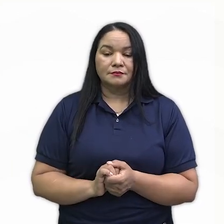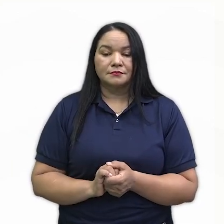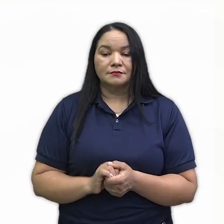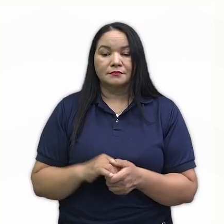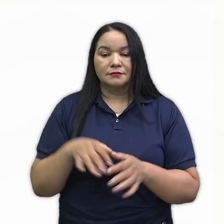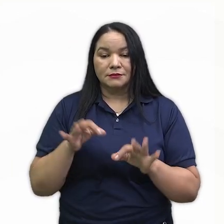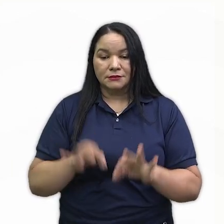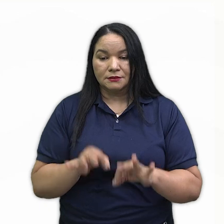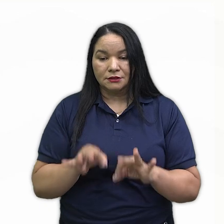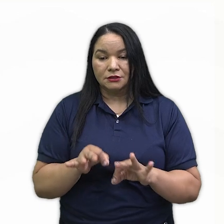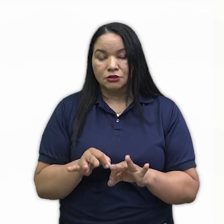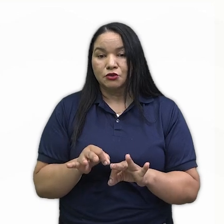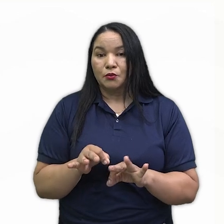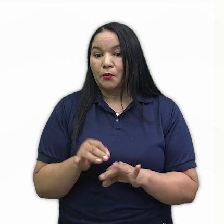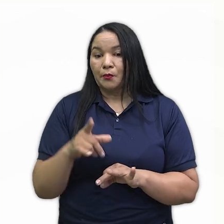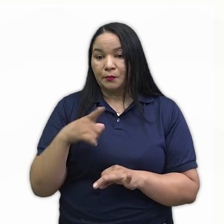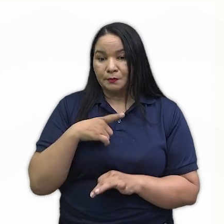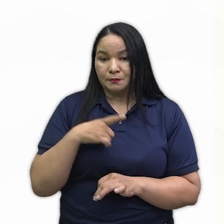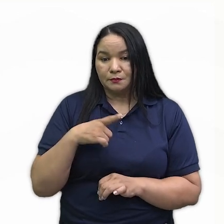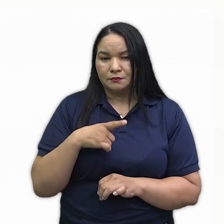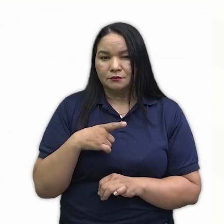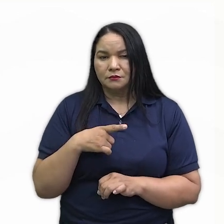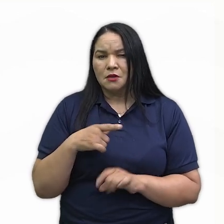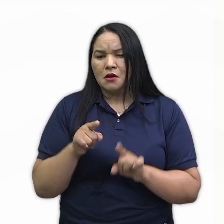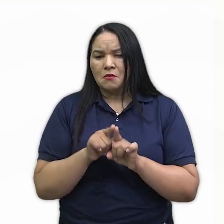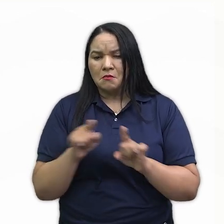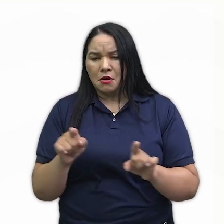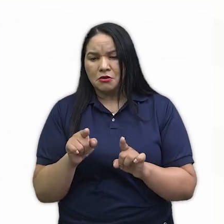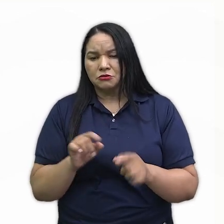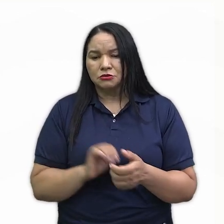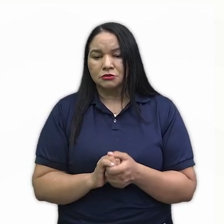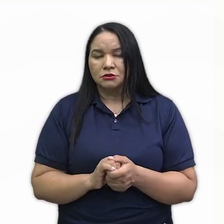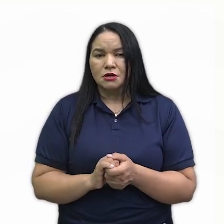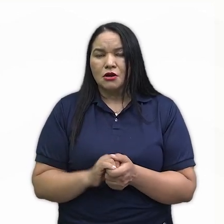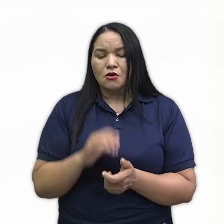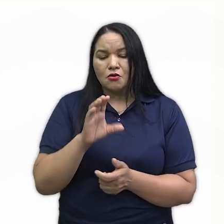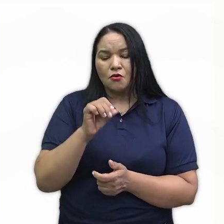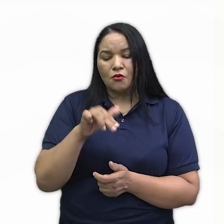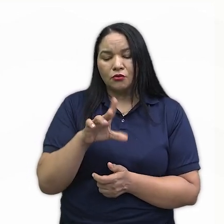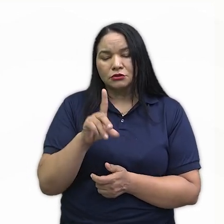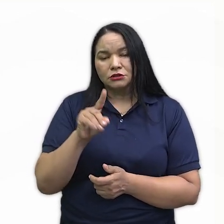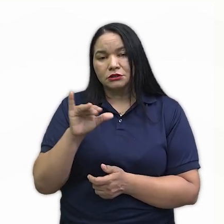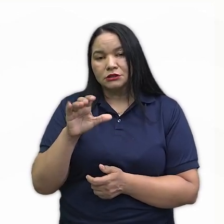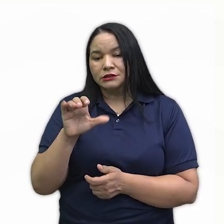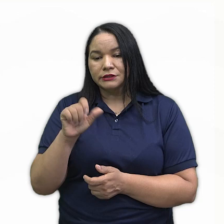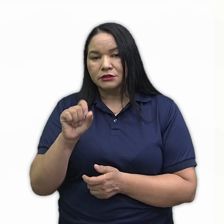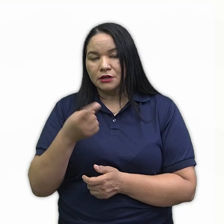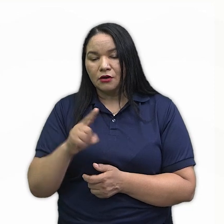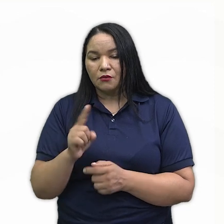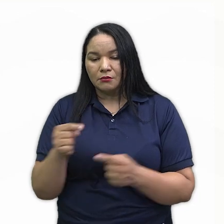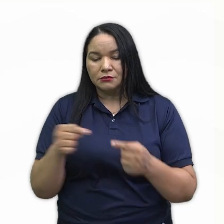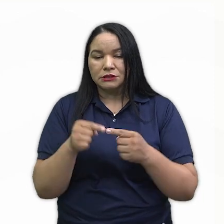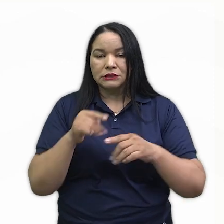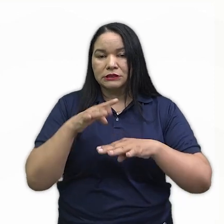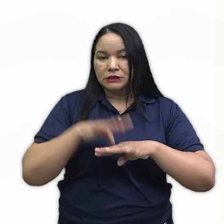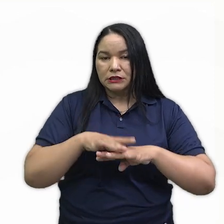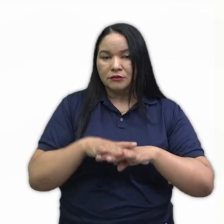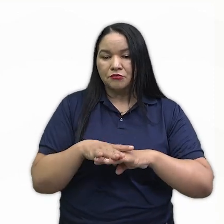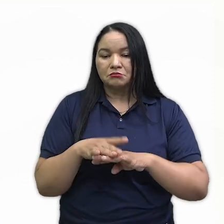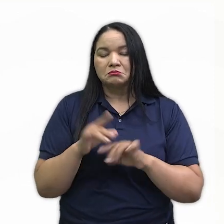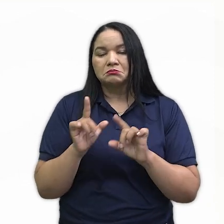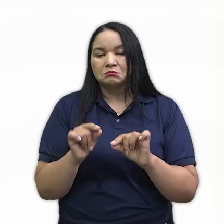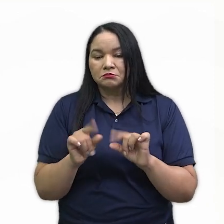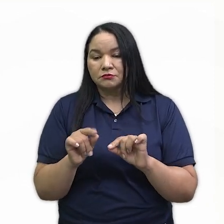a condição de existência. O que é uma condição de existência aí quando se estuda matemática? É ali uma